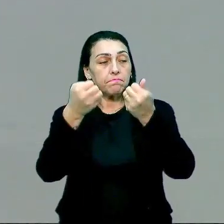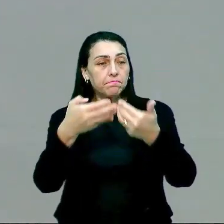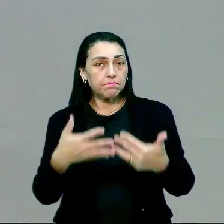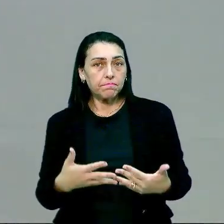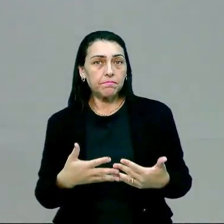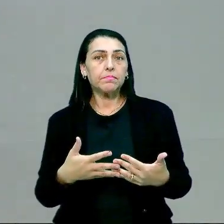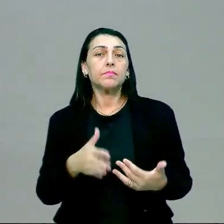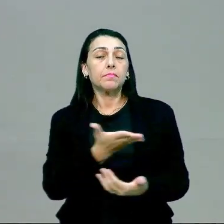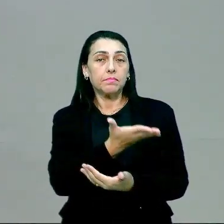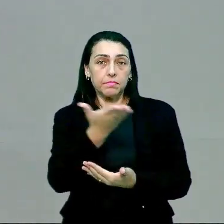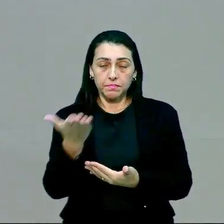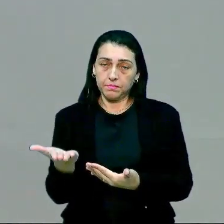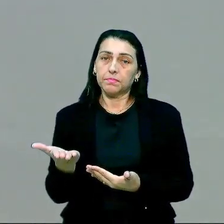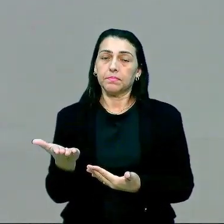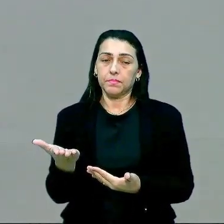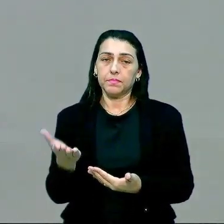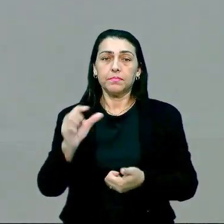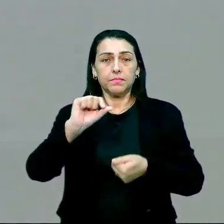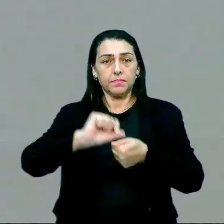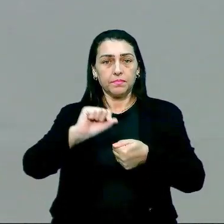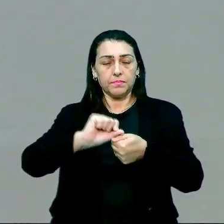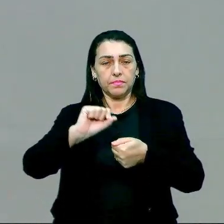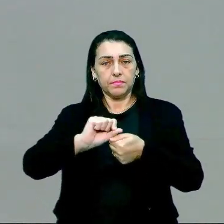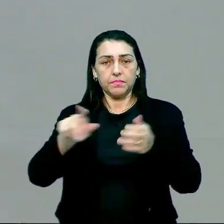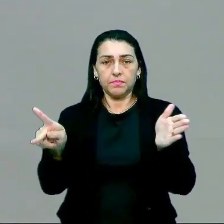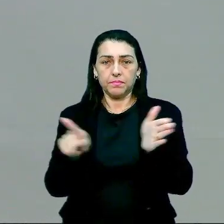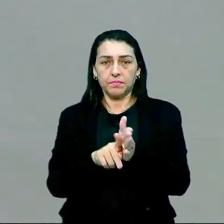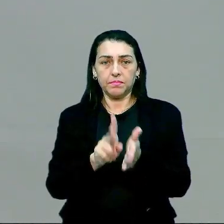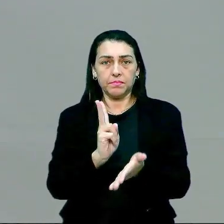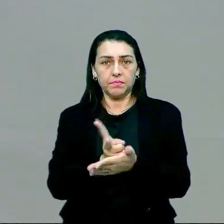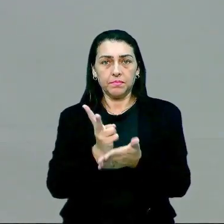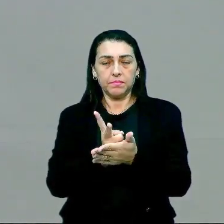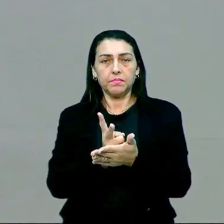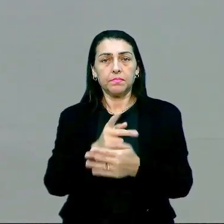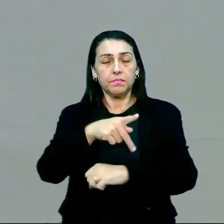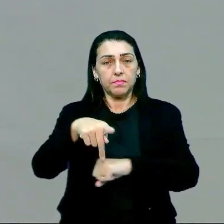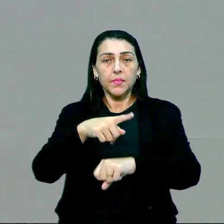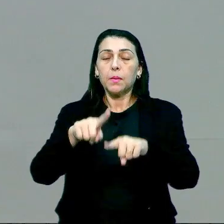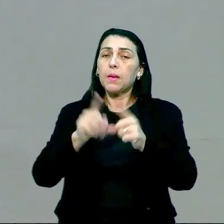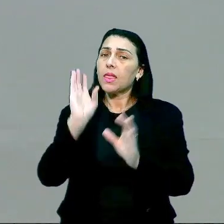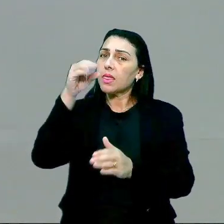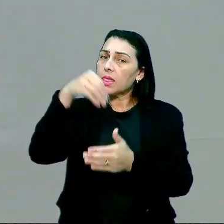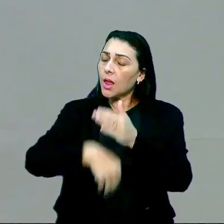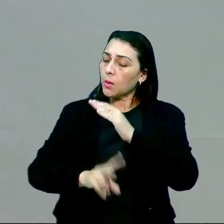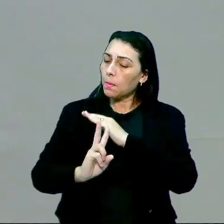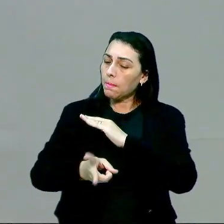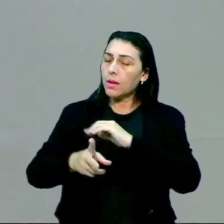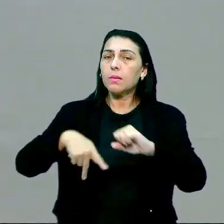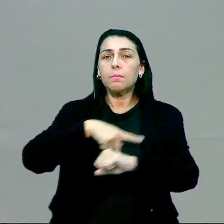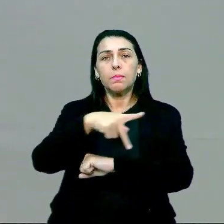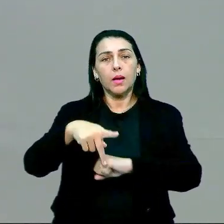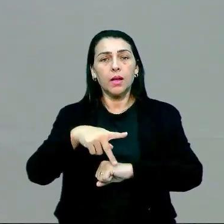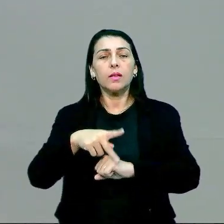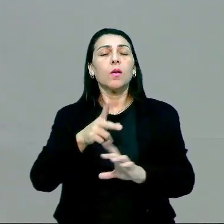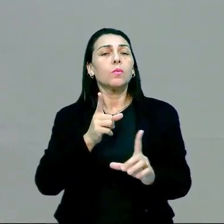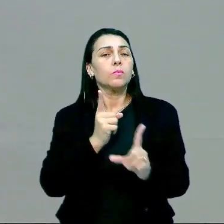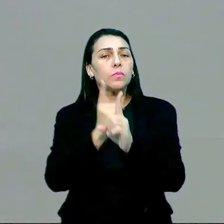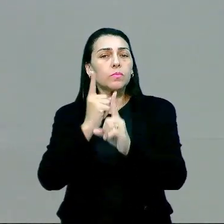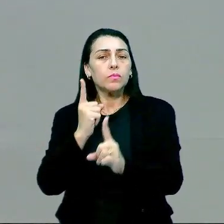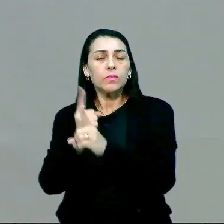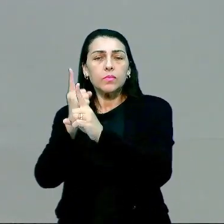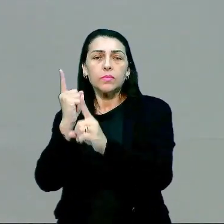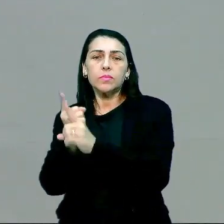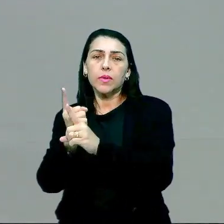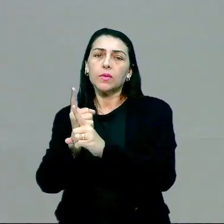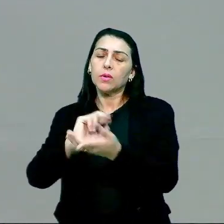agora há pouco a todos vocês. Fazemos parte de um mesmo país, mas dentro de um mesmo país nós vamos identificar